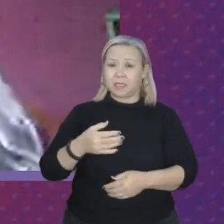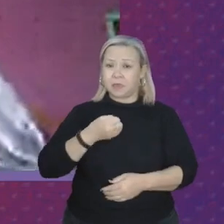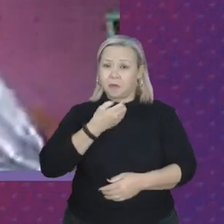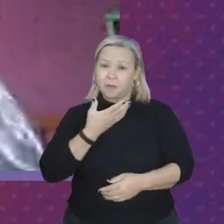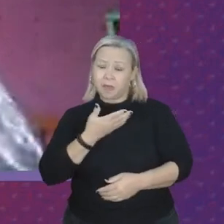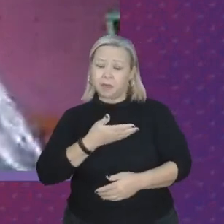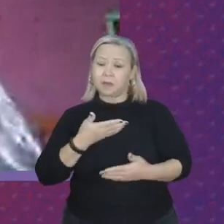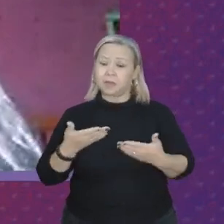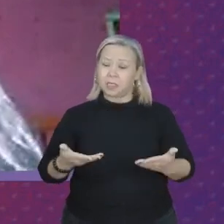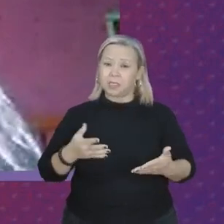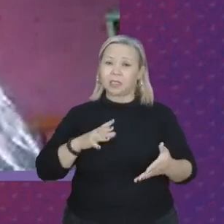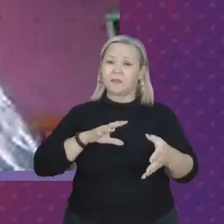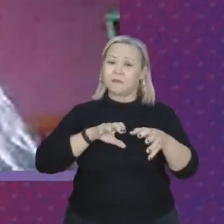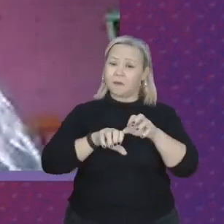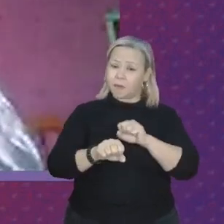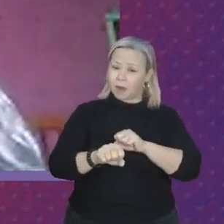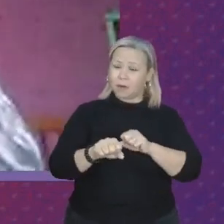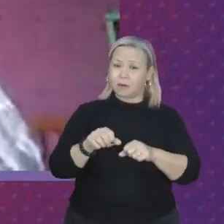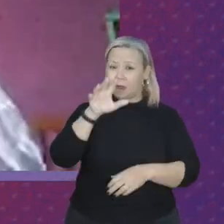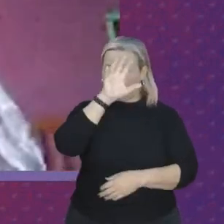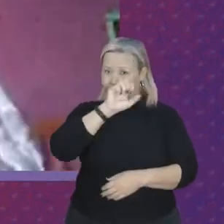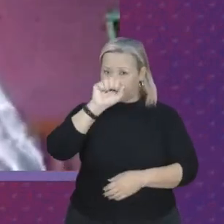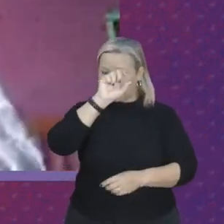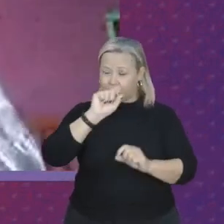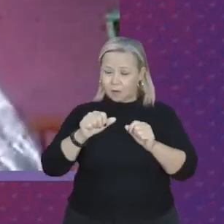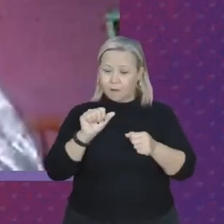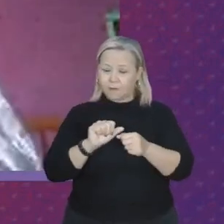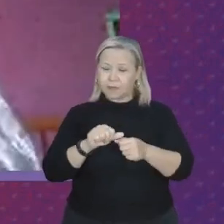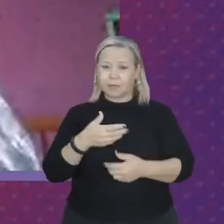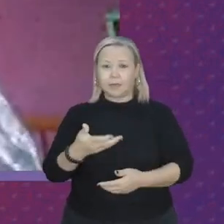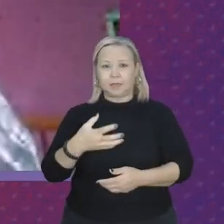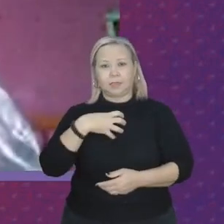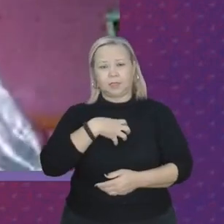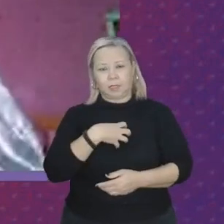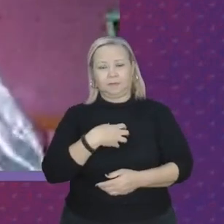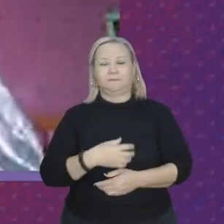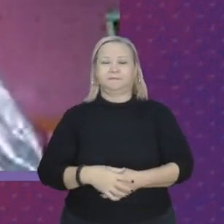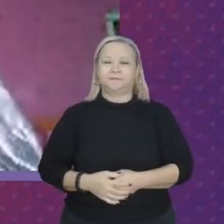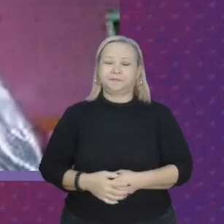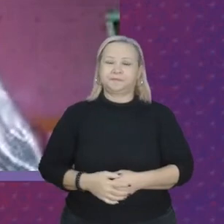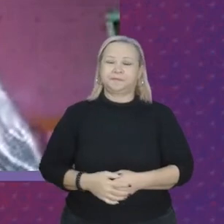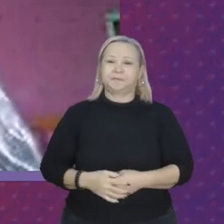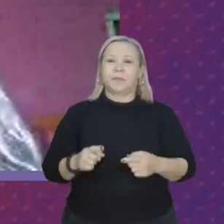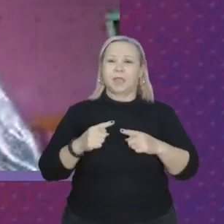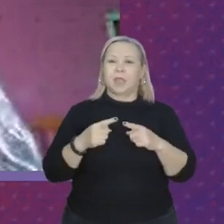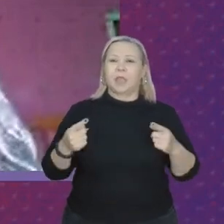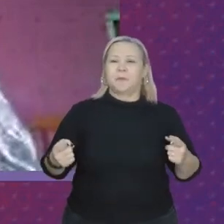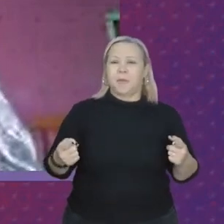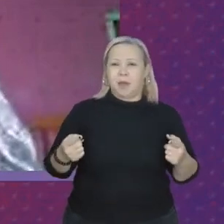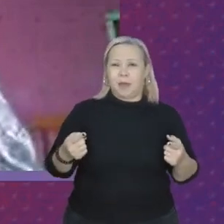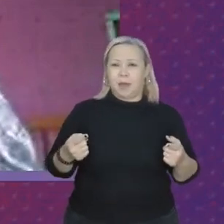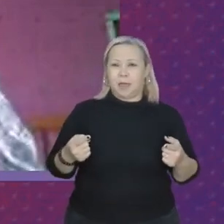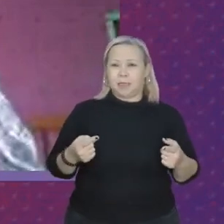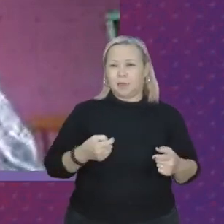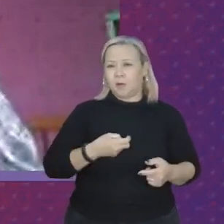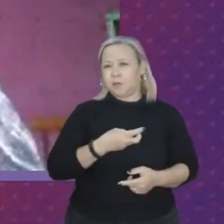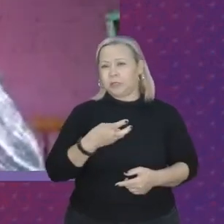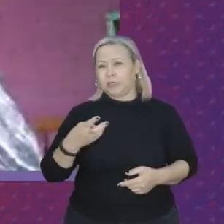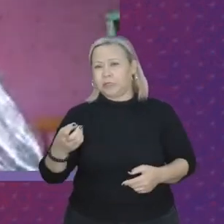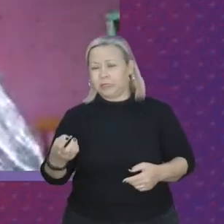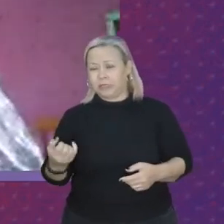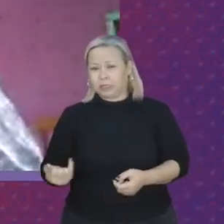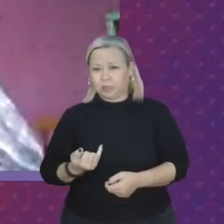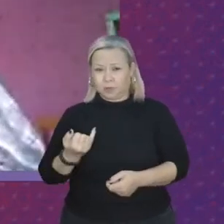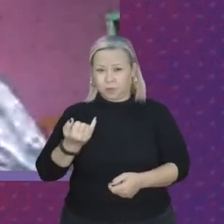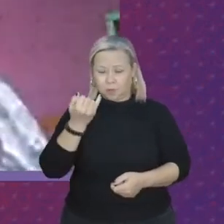gente é formado para fazer dessa forma, né? A gente não sabe fazer de outro jeito, inclusive. Mas acho que uma das grandes importâncias